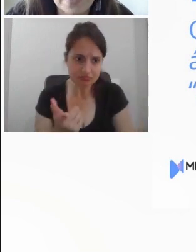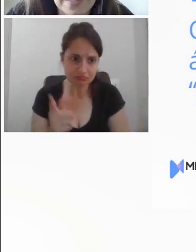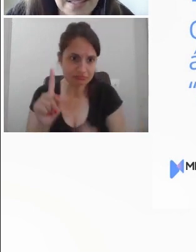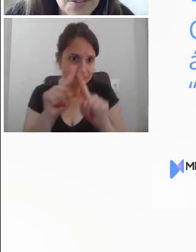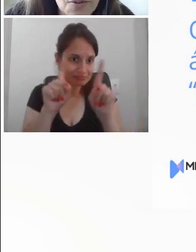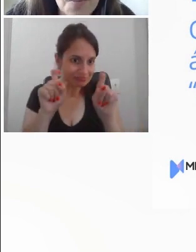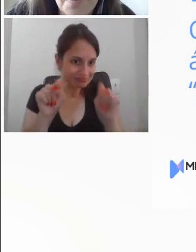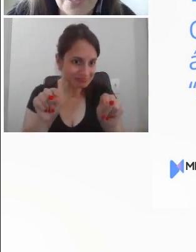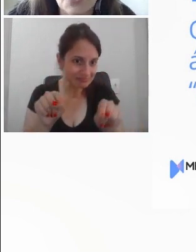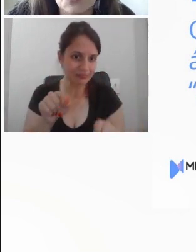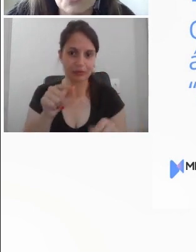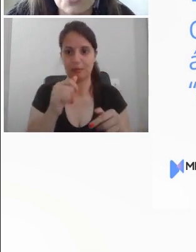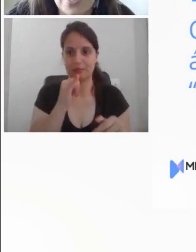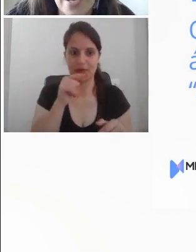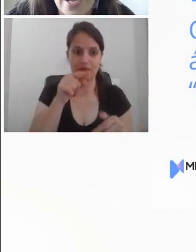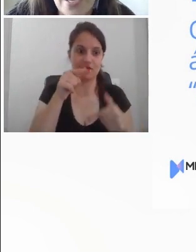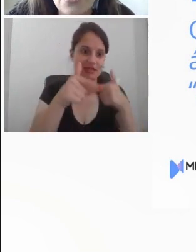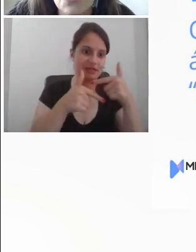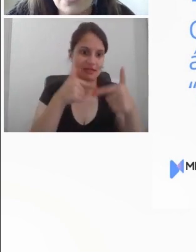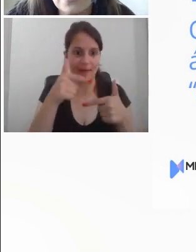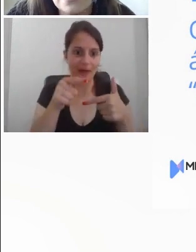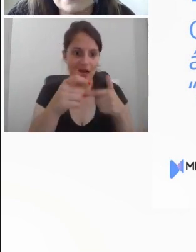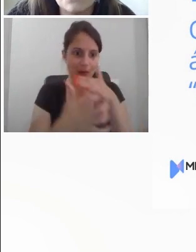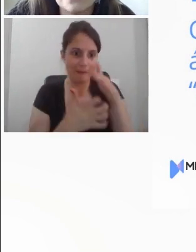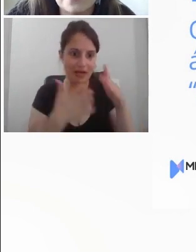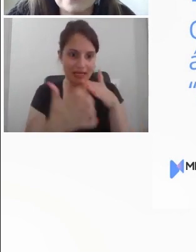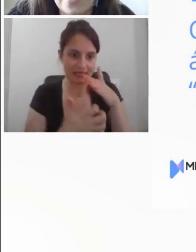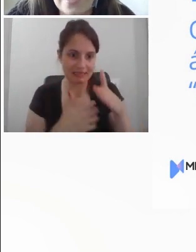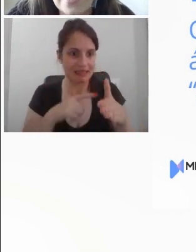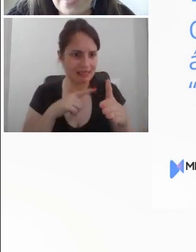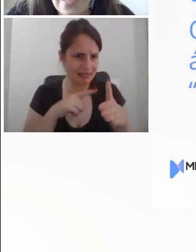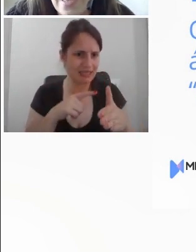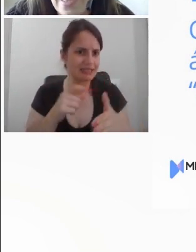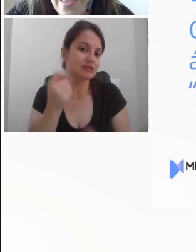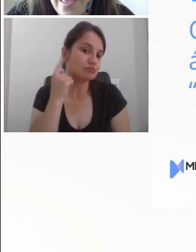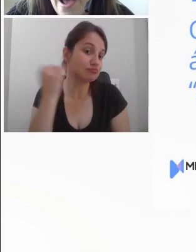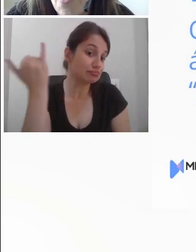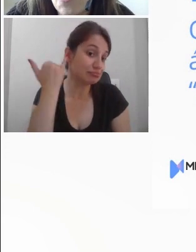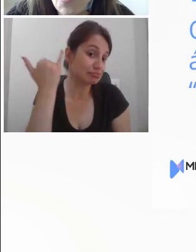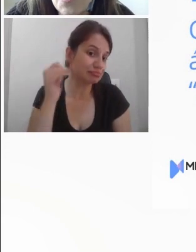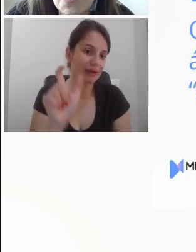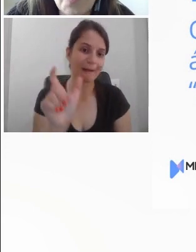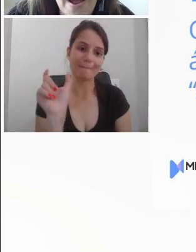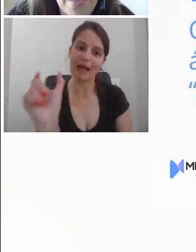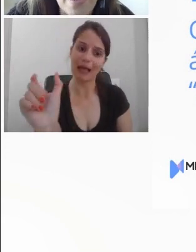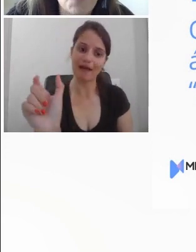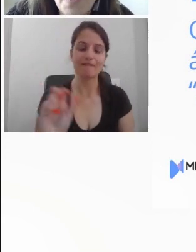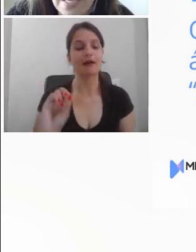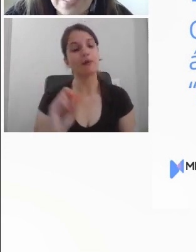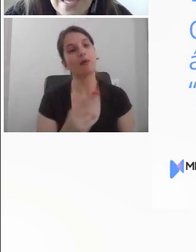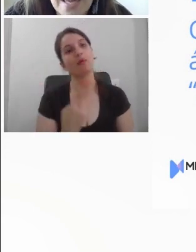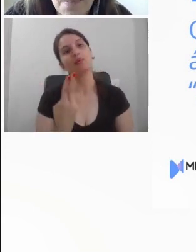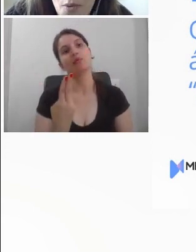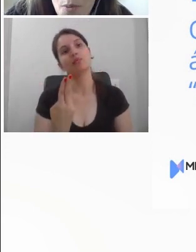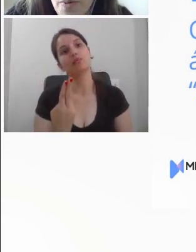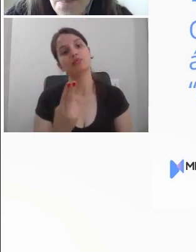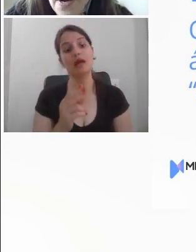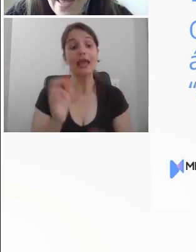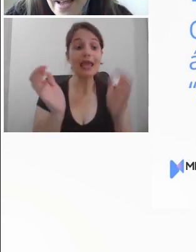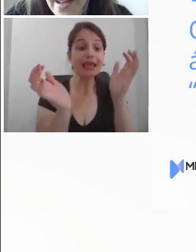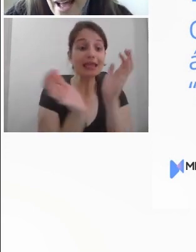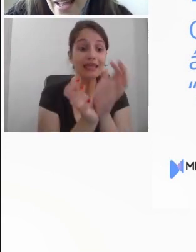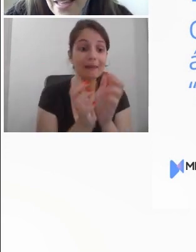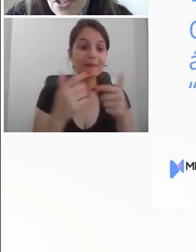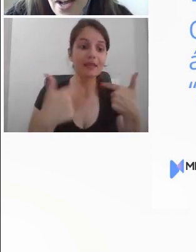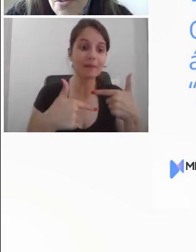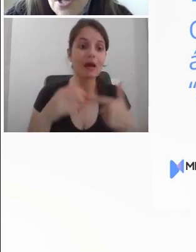implementando alguma metodologia ágil se vocês têm eh algum alguma equipe ou o próprio